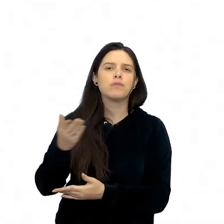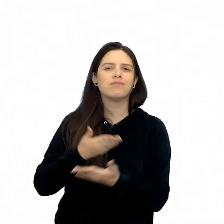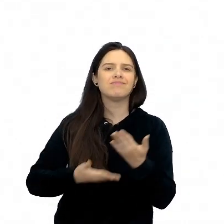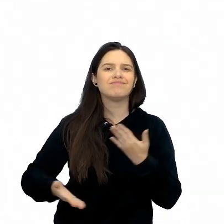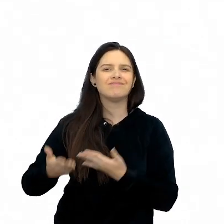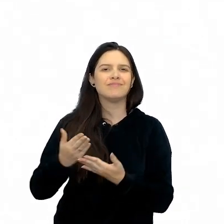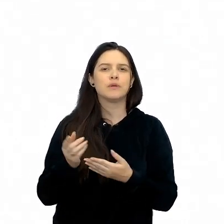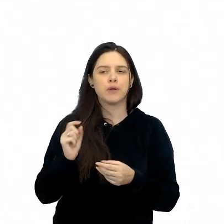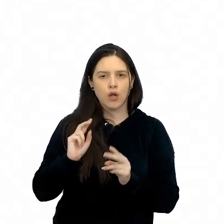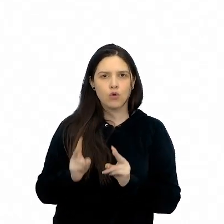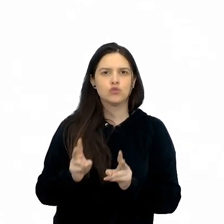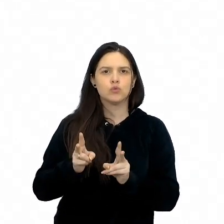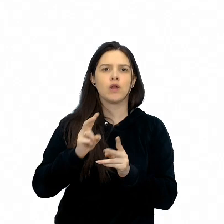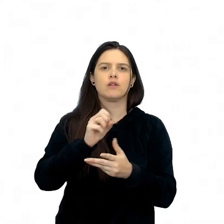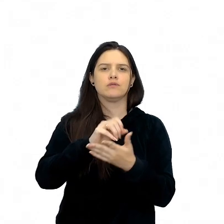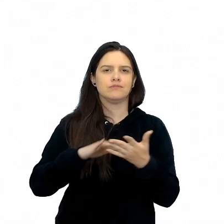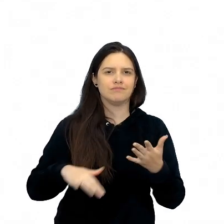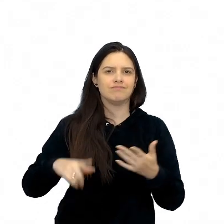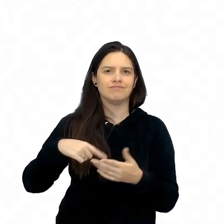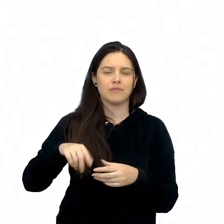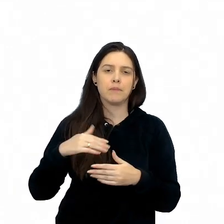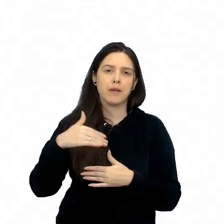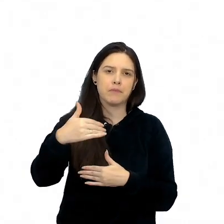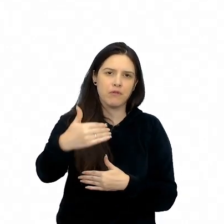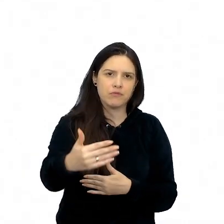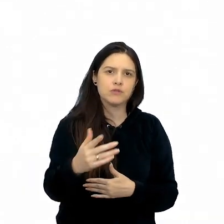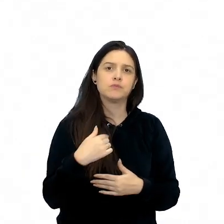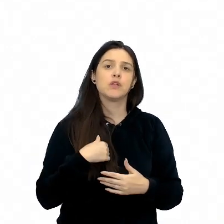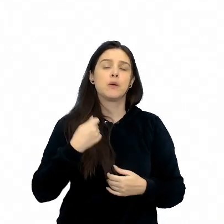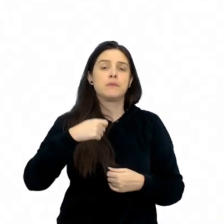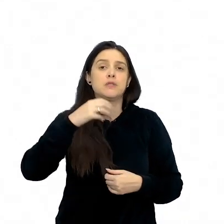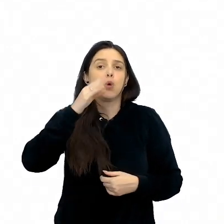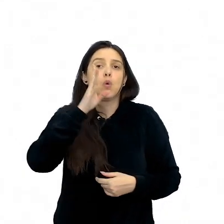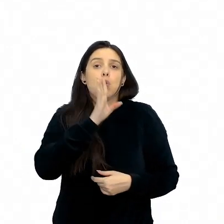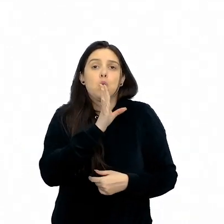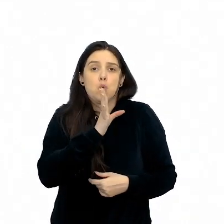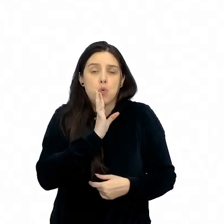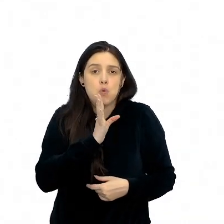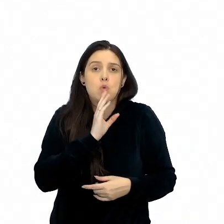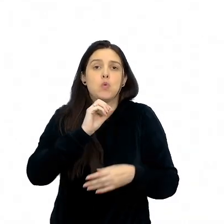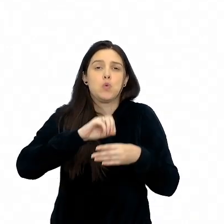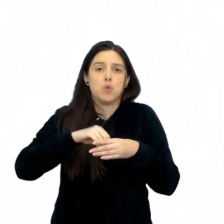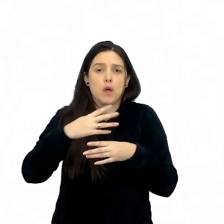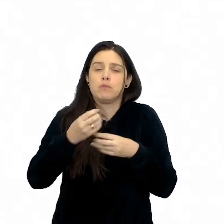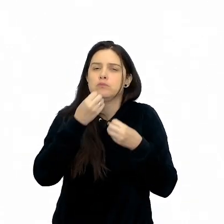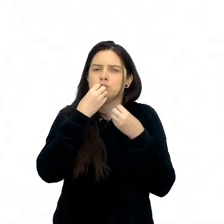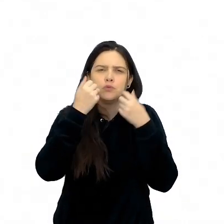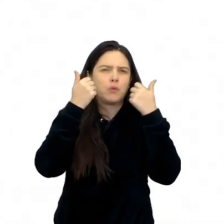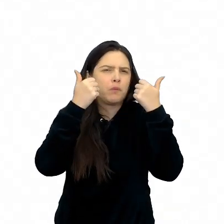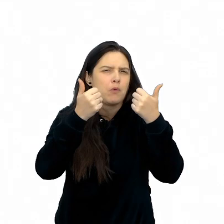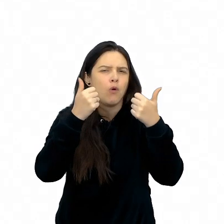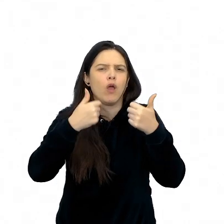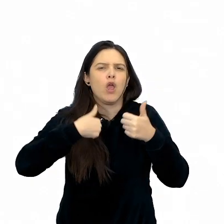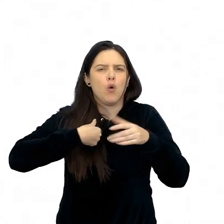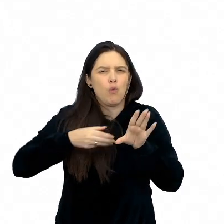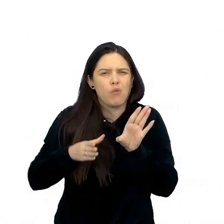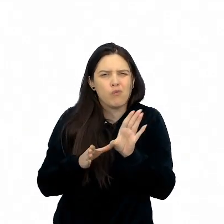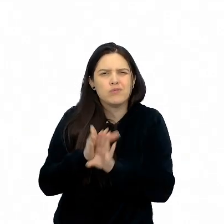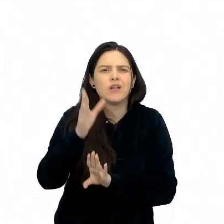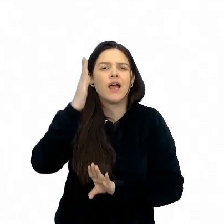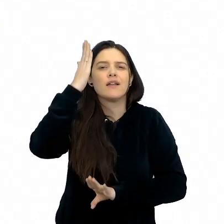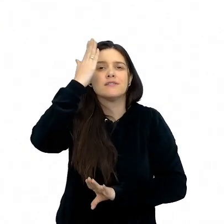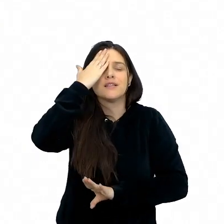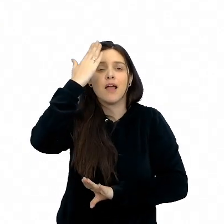poder dar continuidade daquele ponto para frente. Então, conhecer esse conteúdo é muito bom, por quê? Porque eu consigo